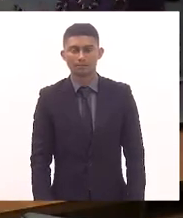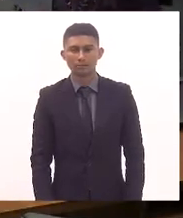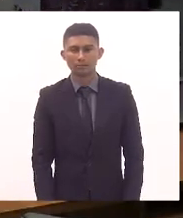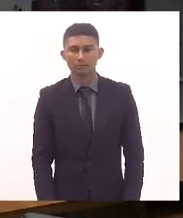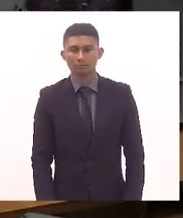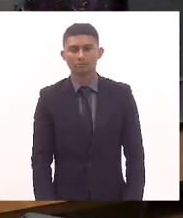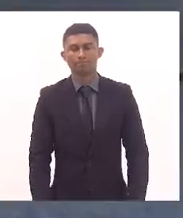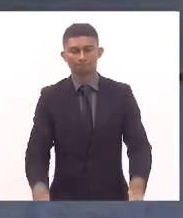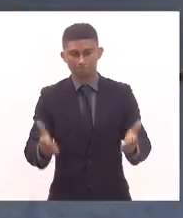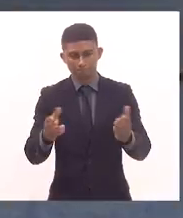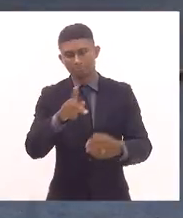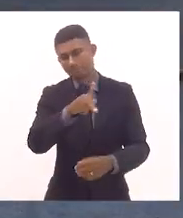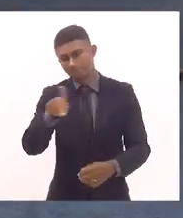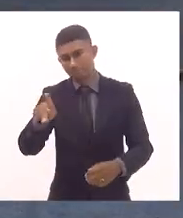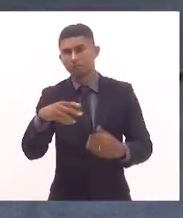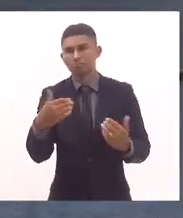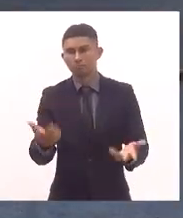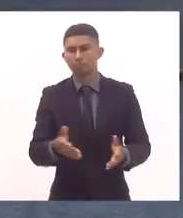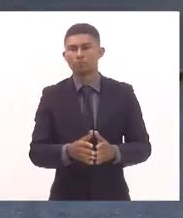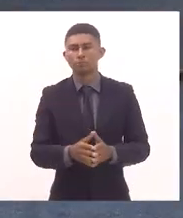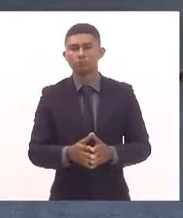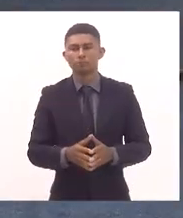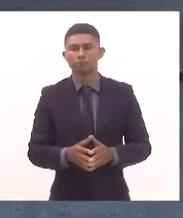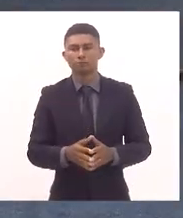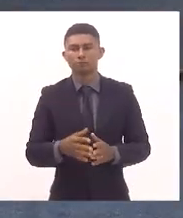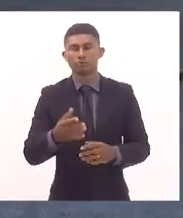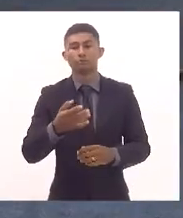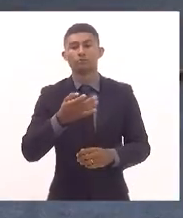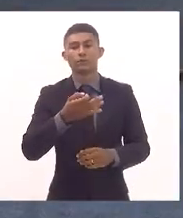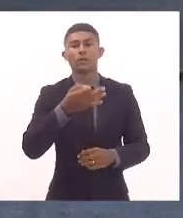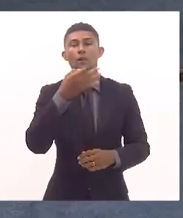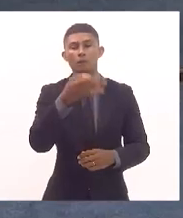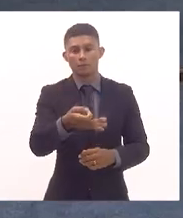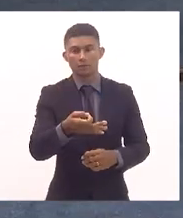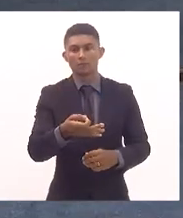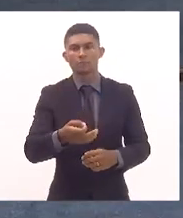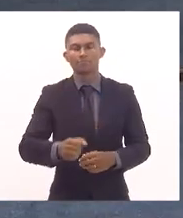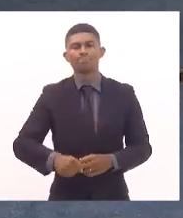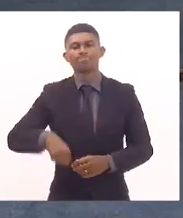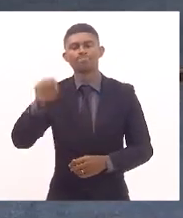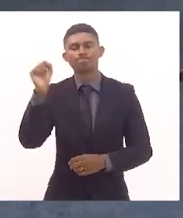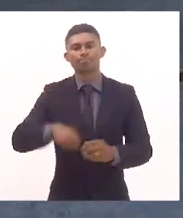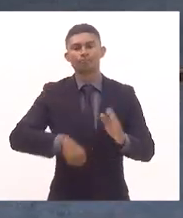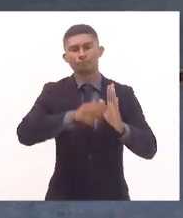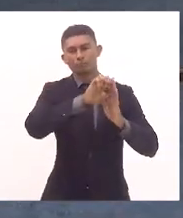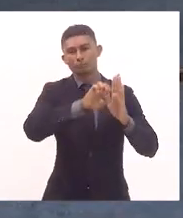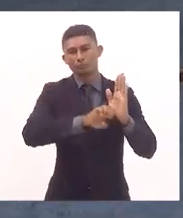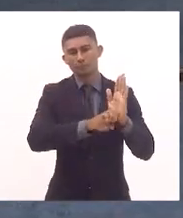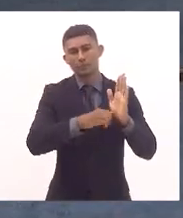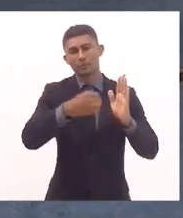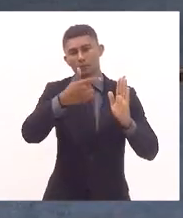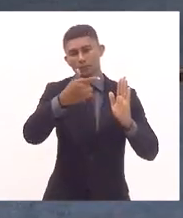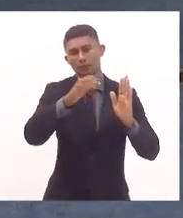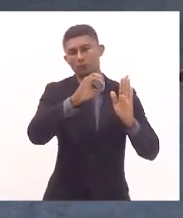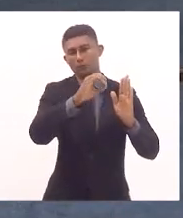erraram. Senhor presidente, o parecer é favorável às emendas número